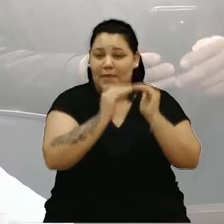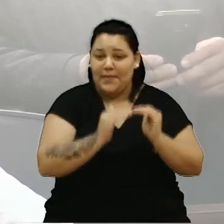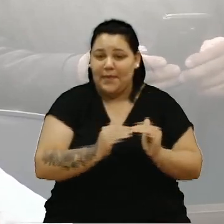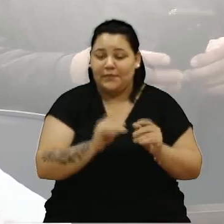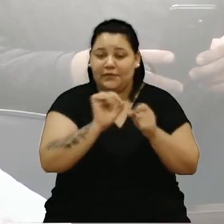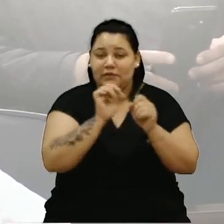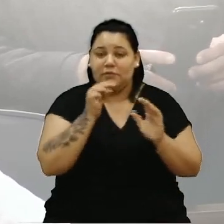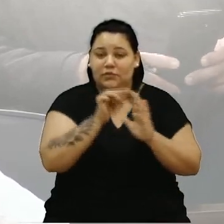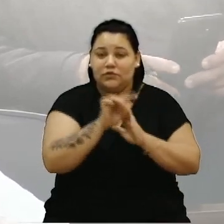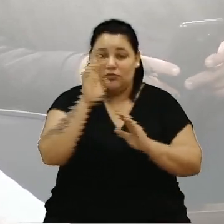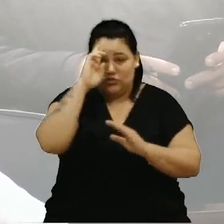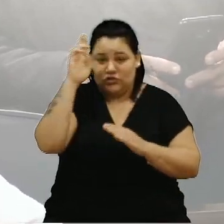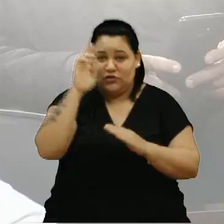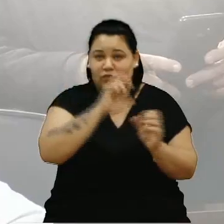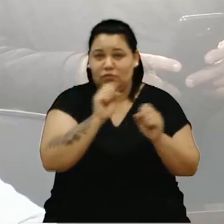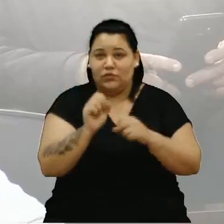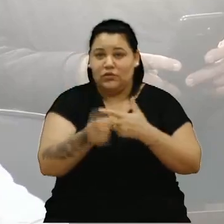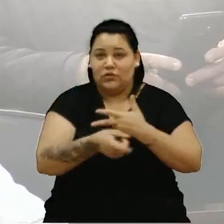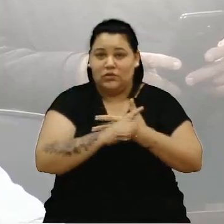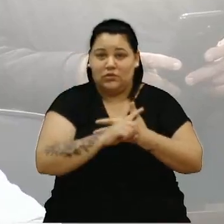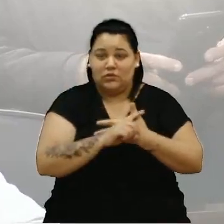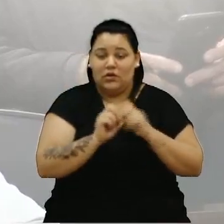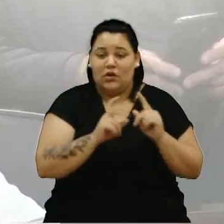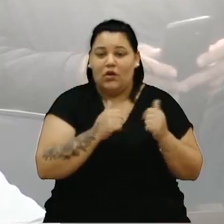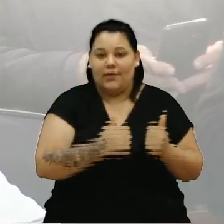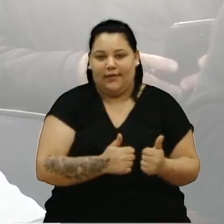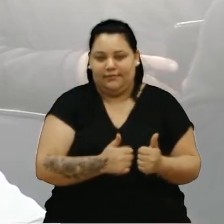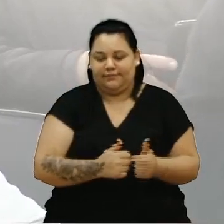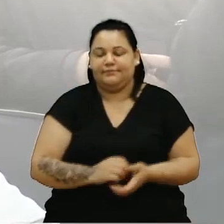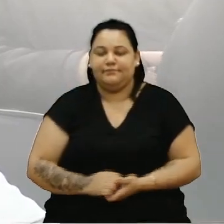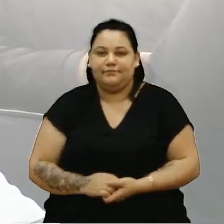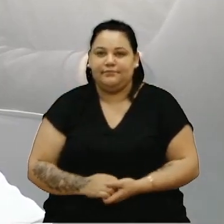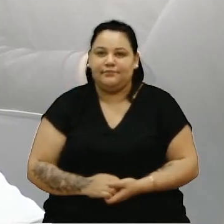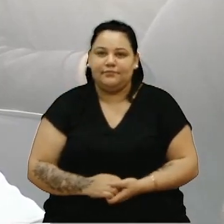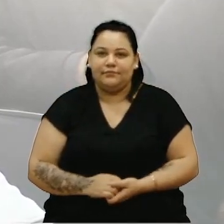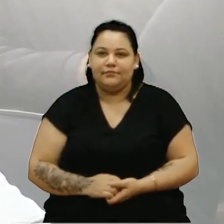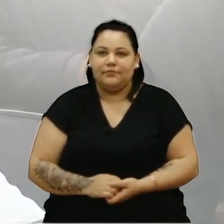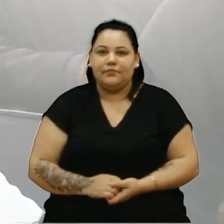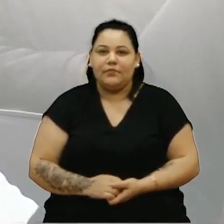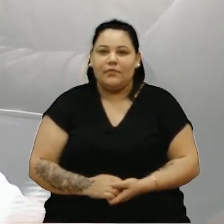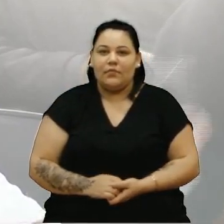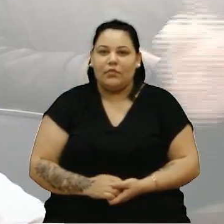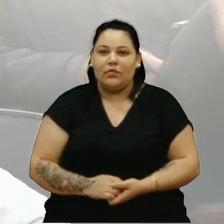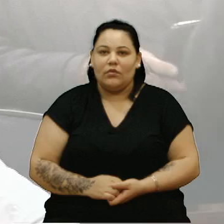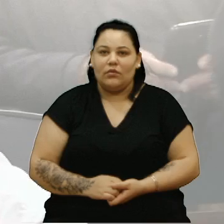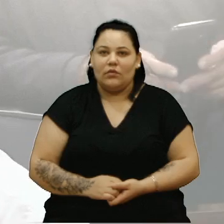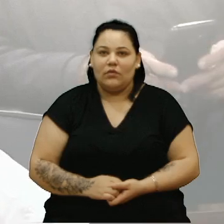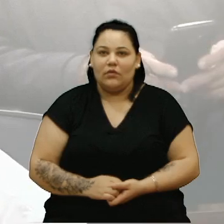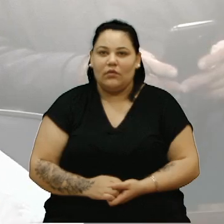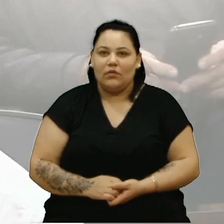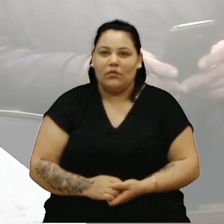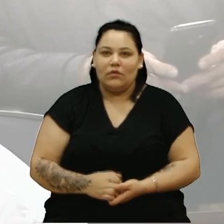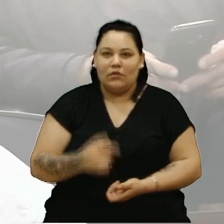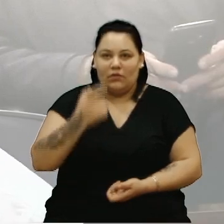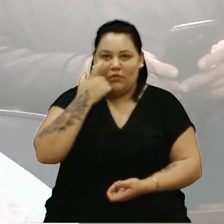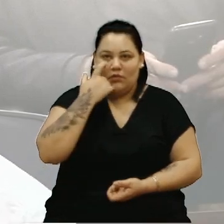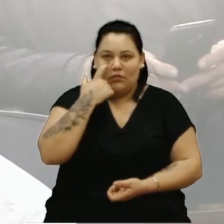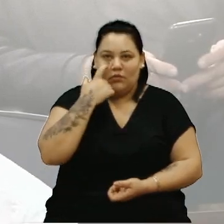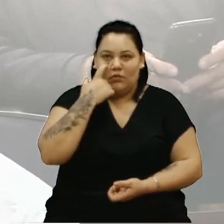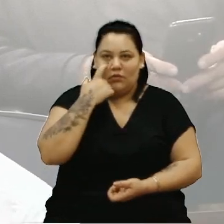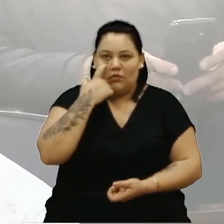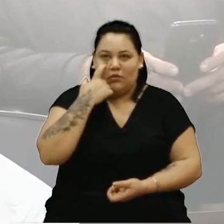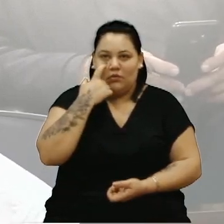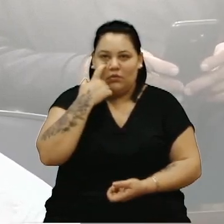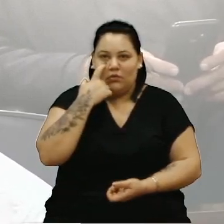questionamentos ao chefe do Poder Executivo. Até aí tudo bem. Estava olhando aqui o copo do vereador Xuxa. Ele